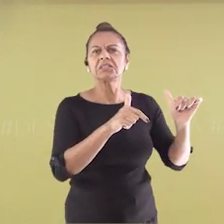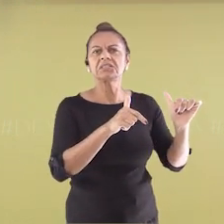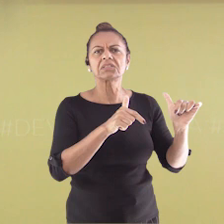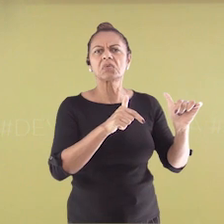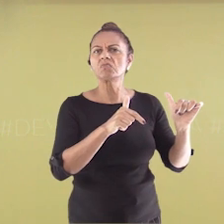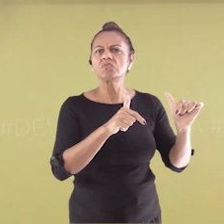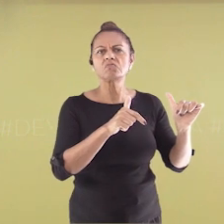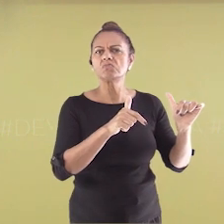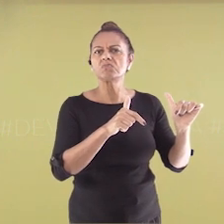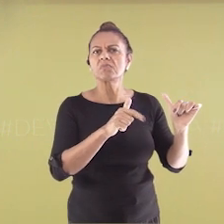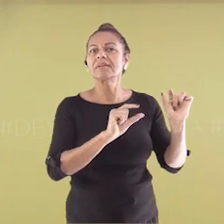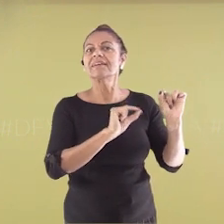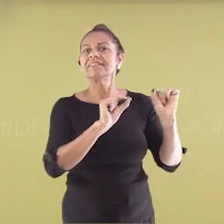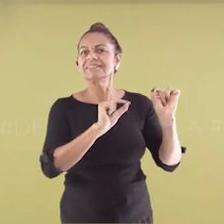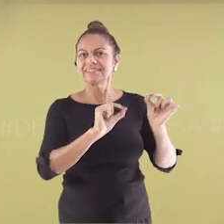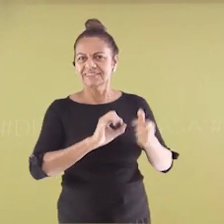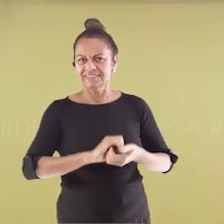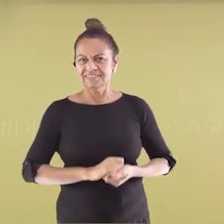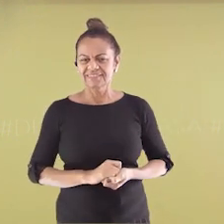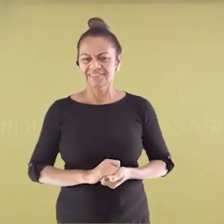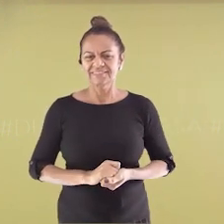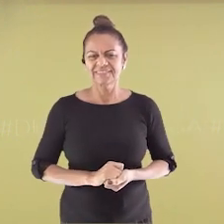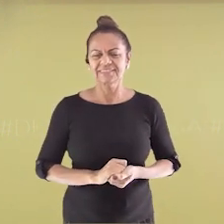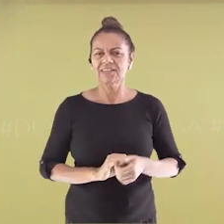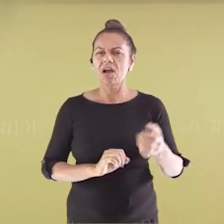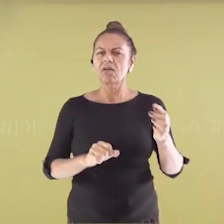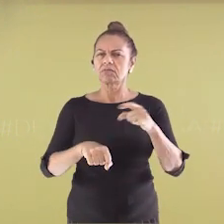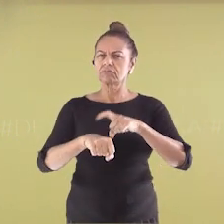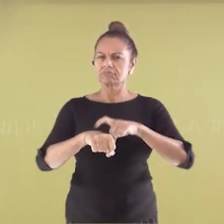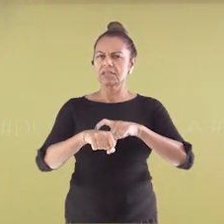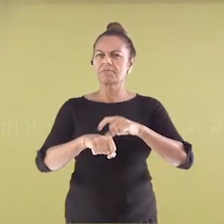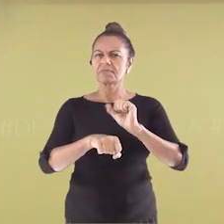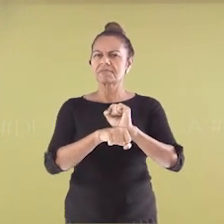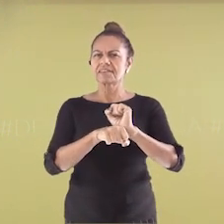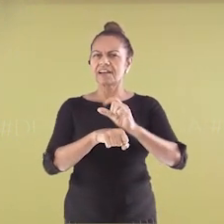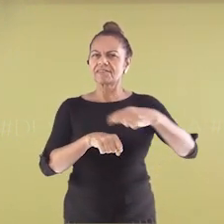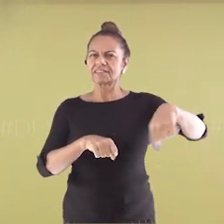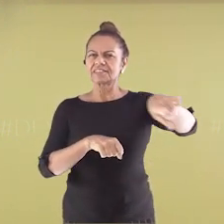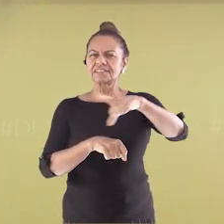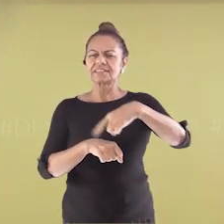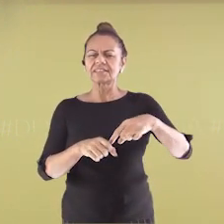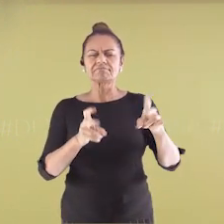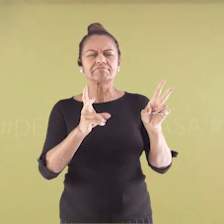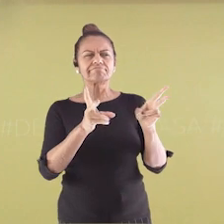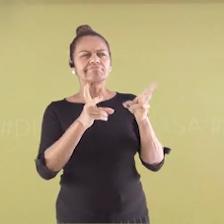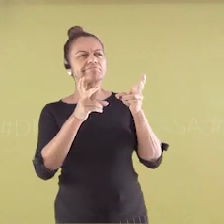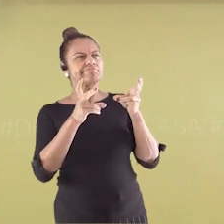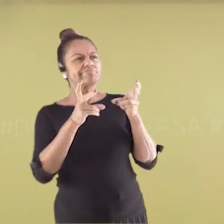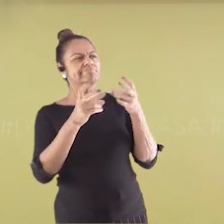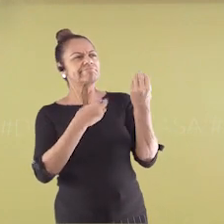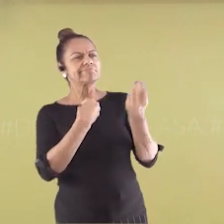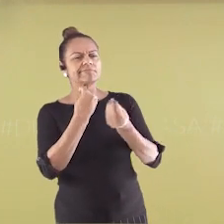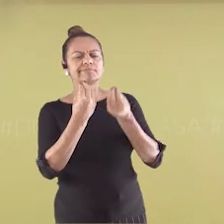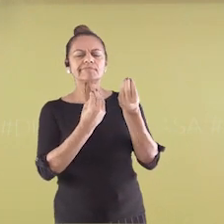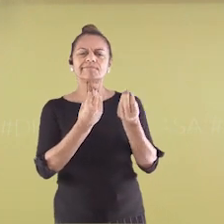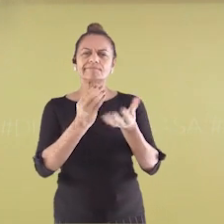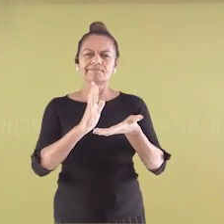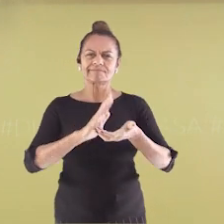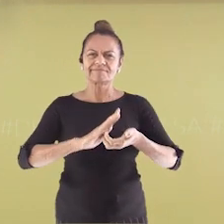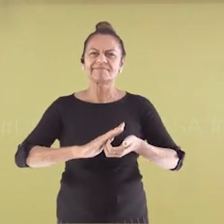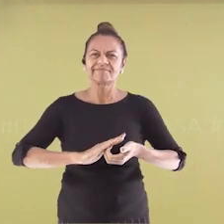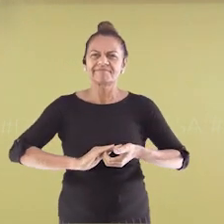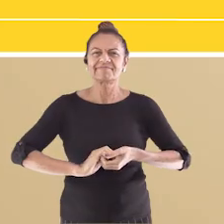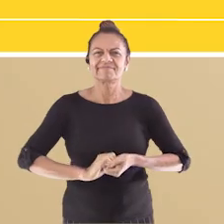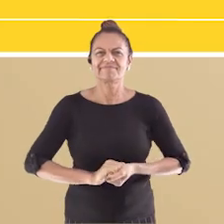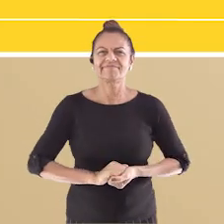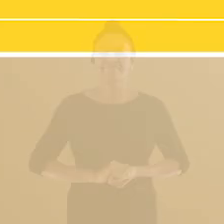ou seja, o sujeito. E pense mais um pouquinho. Existe alguém que sofre essa ação? Quem é? Vou dar um tempinho para